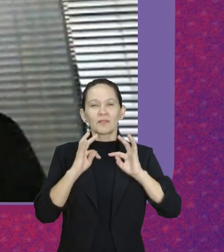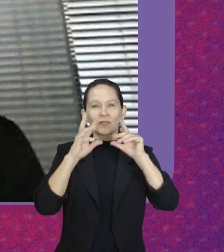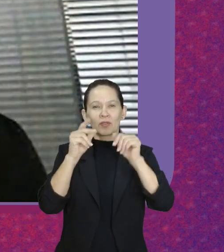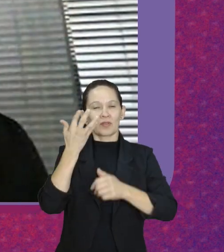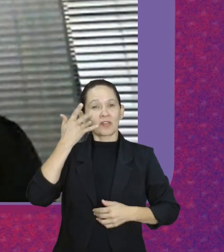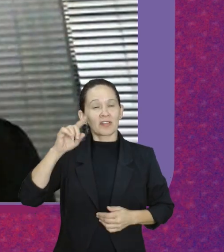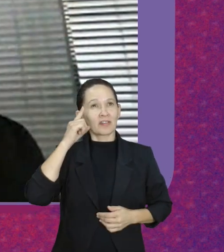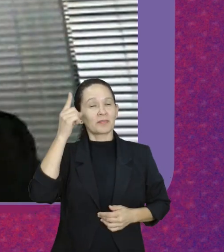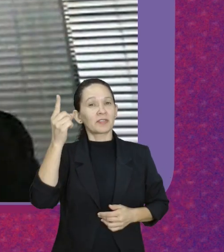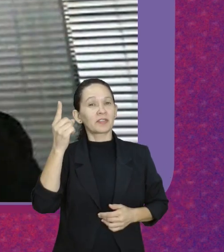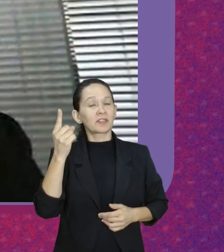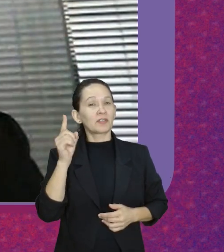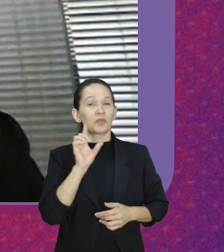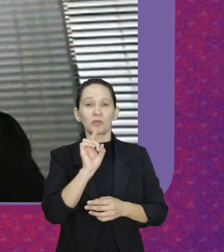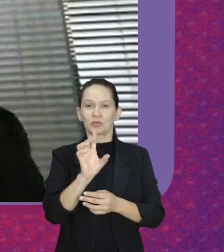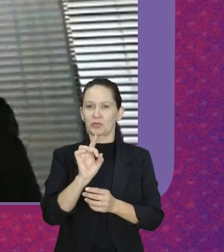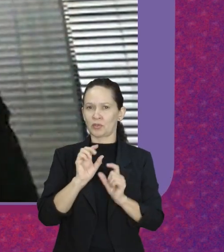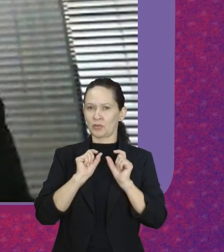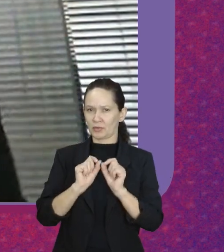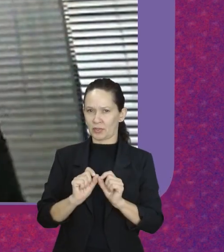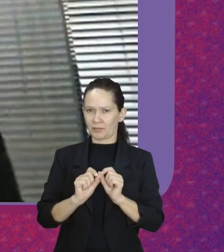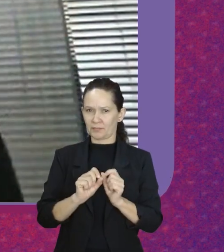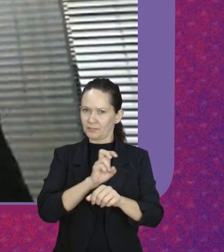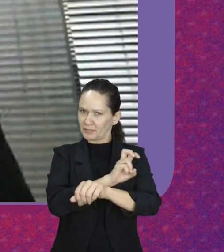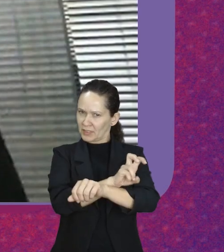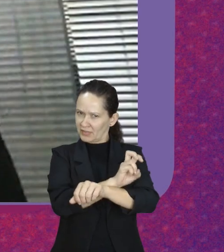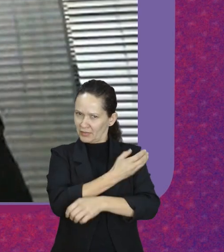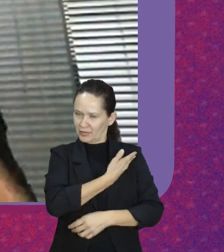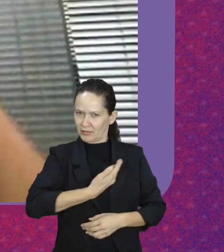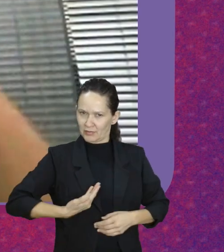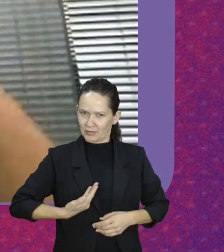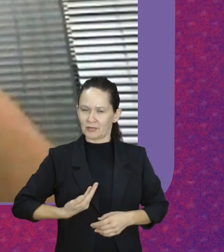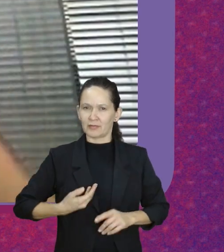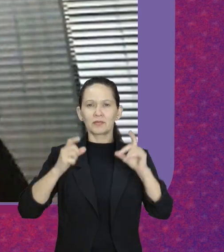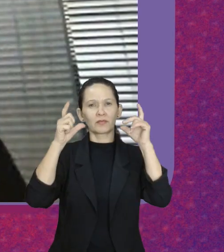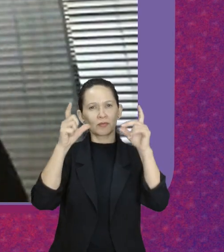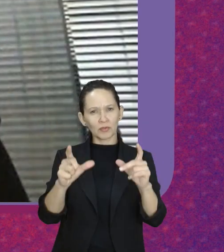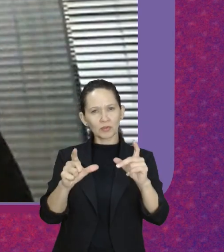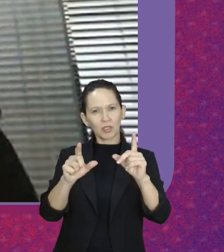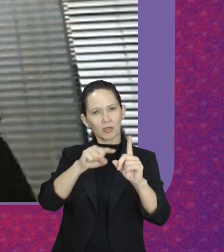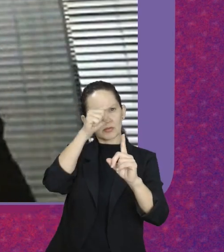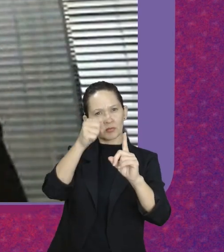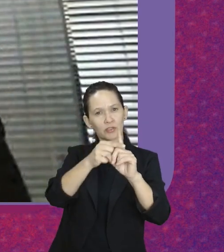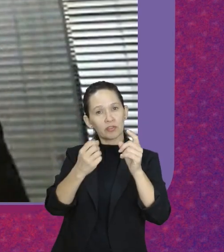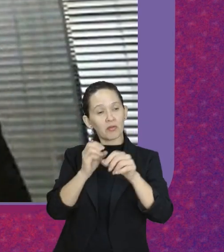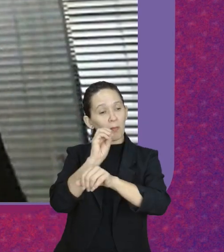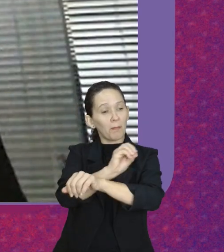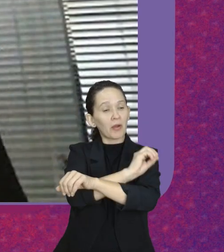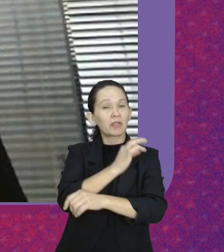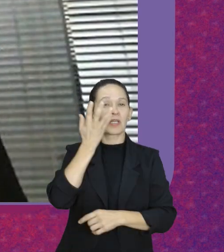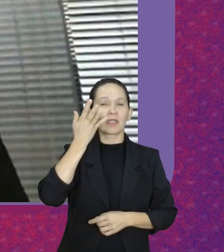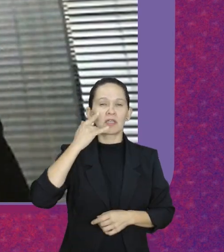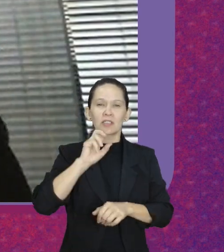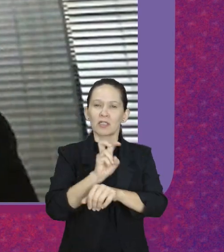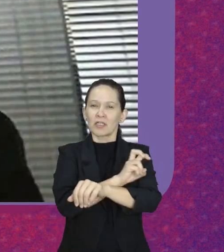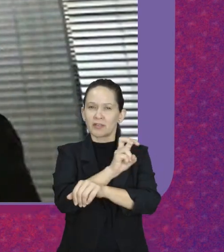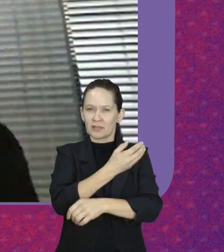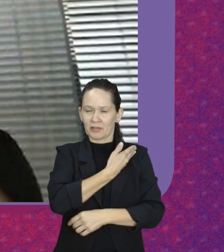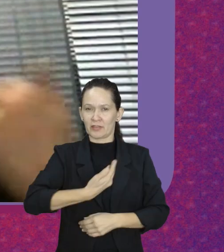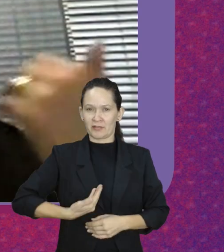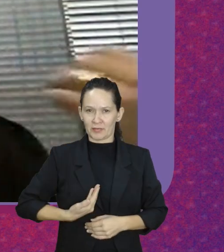pensando apenas as creches públicas em espaços destinados a creches públicas no